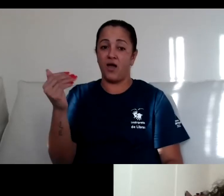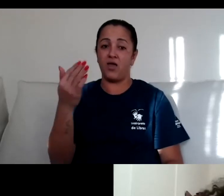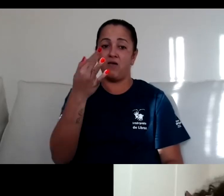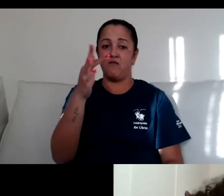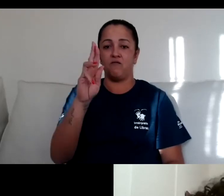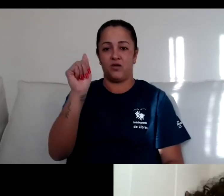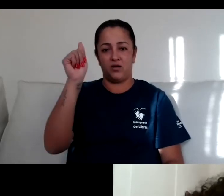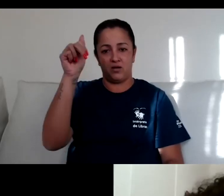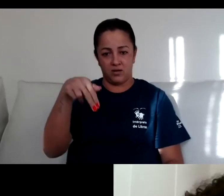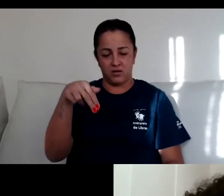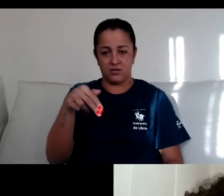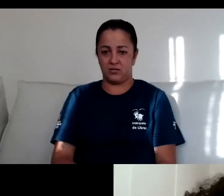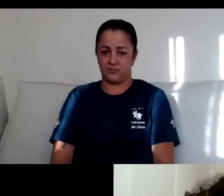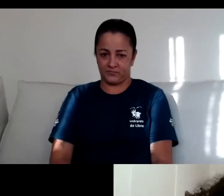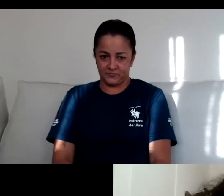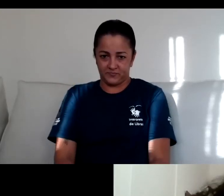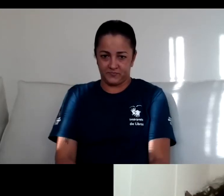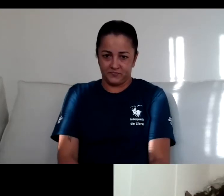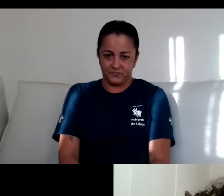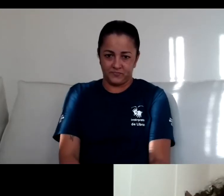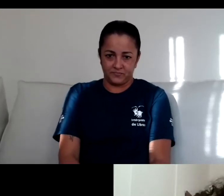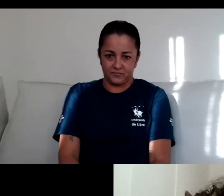te ouvir, Francilene.